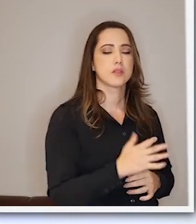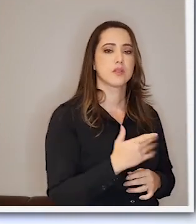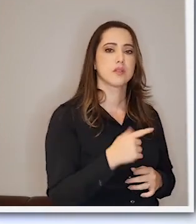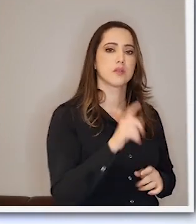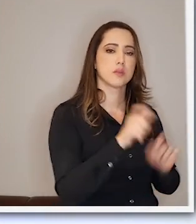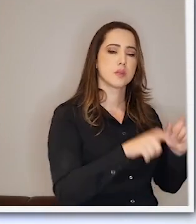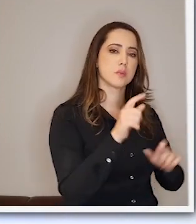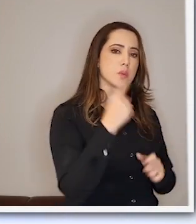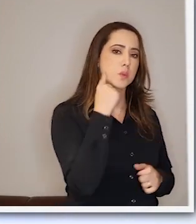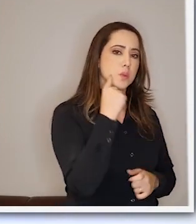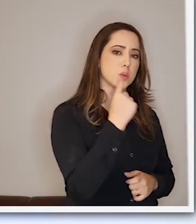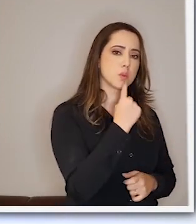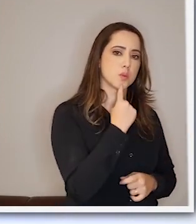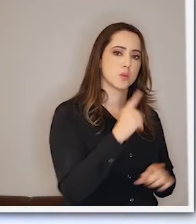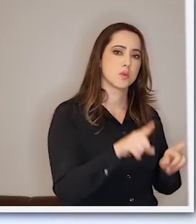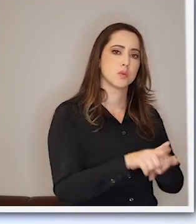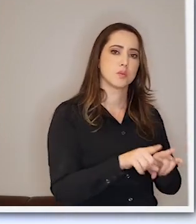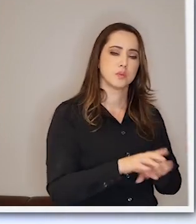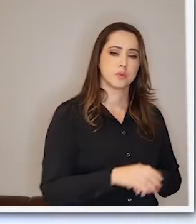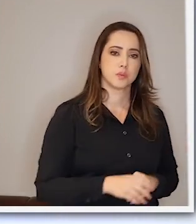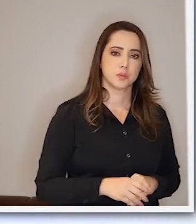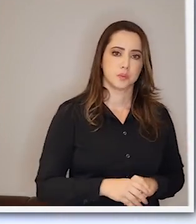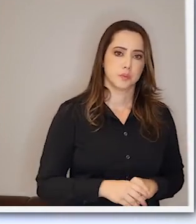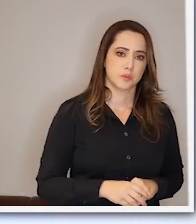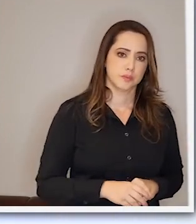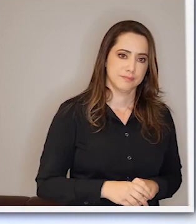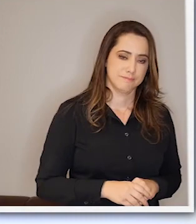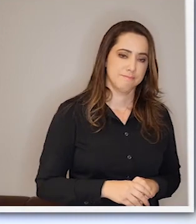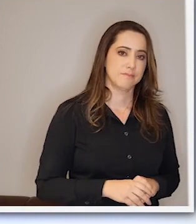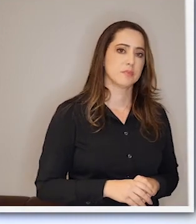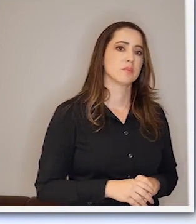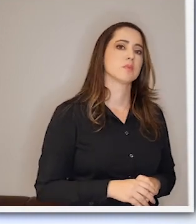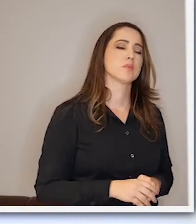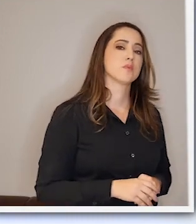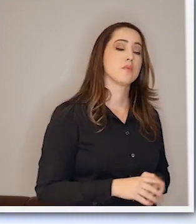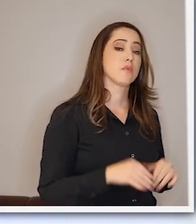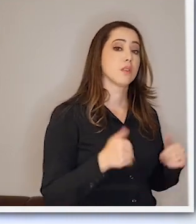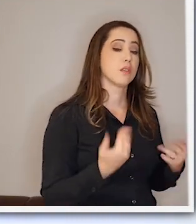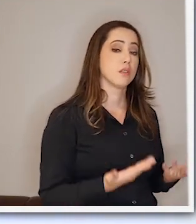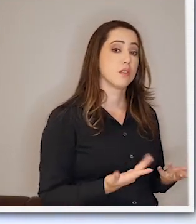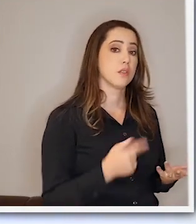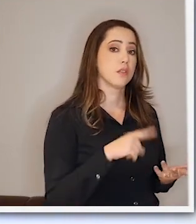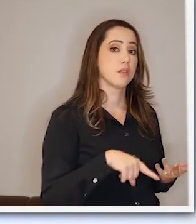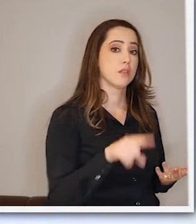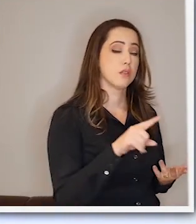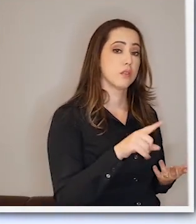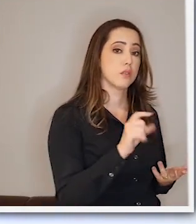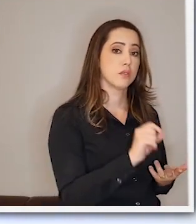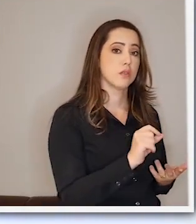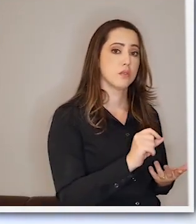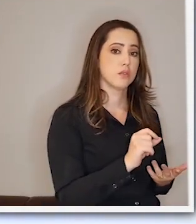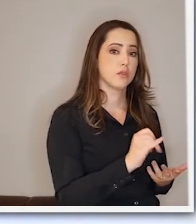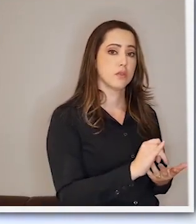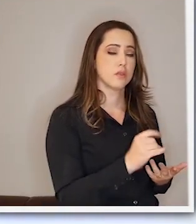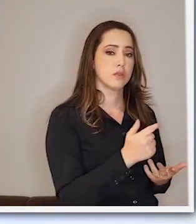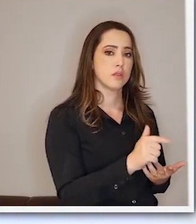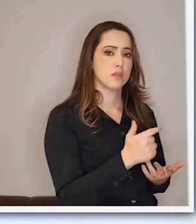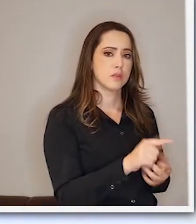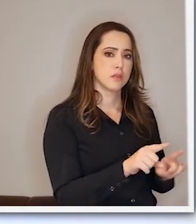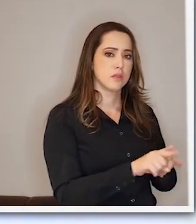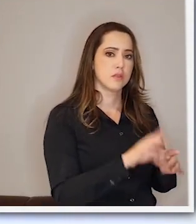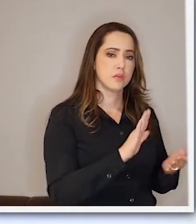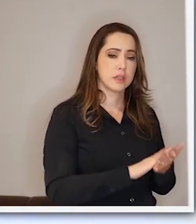disseminação e interpretação da língua de sinais no Brasil para o público surdo e para você